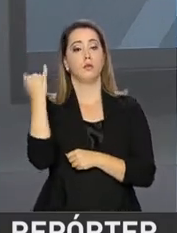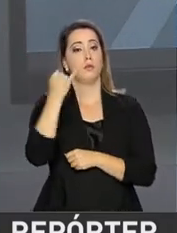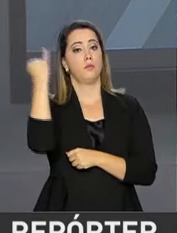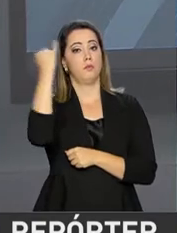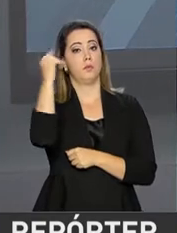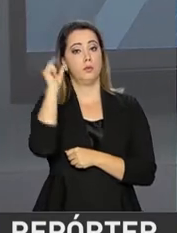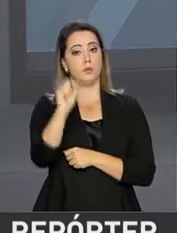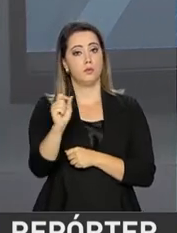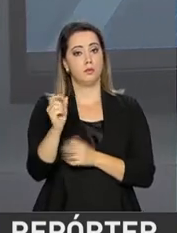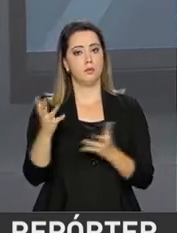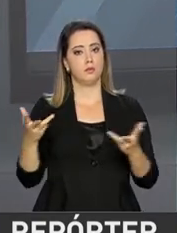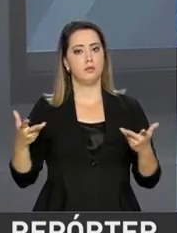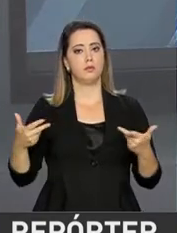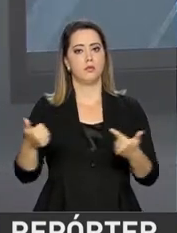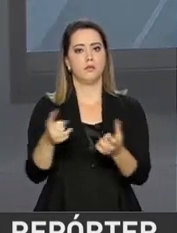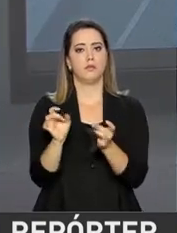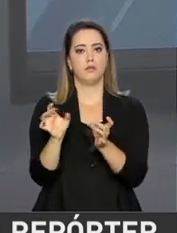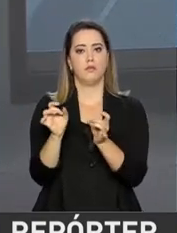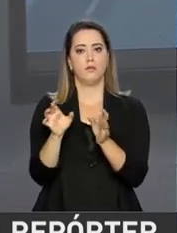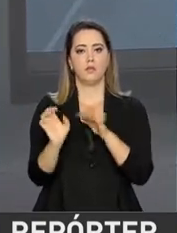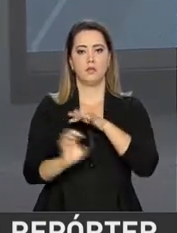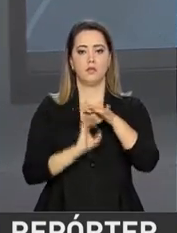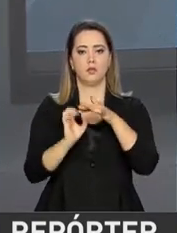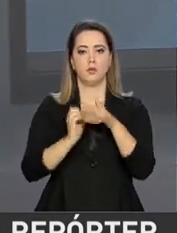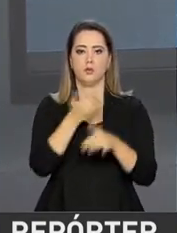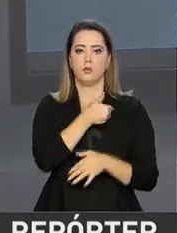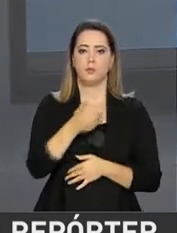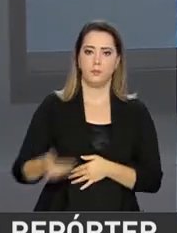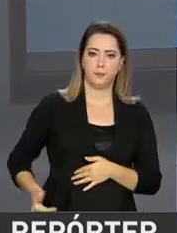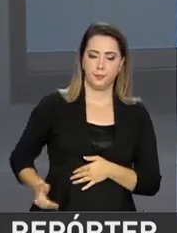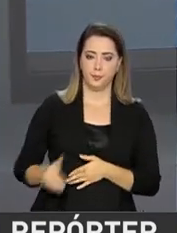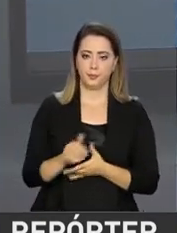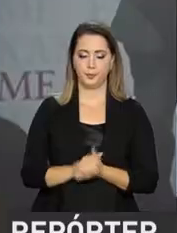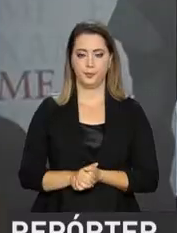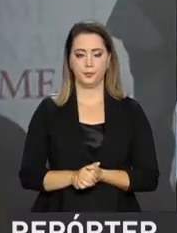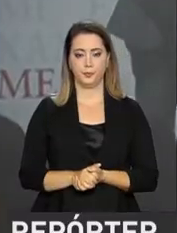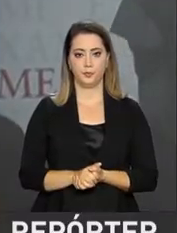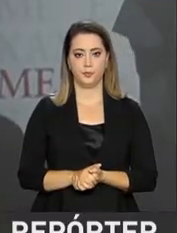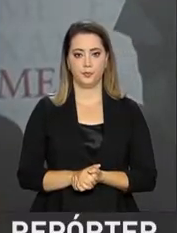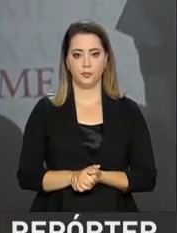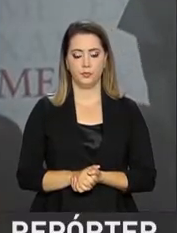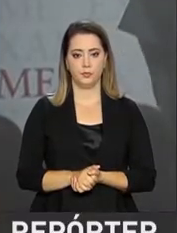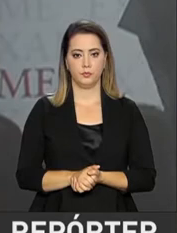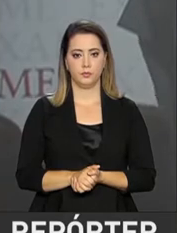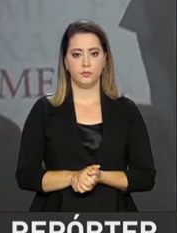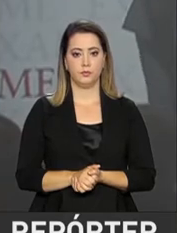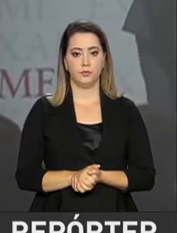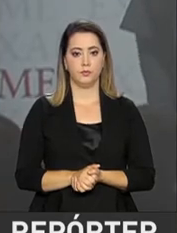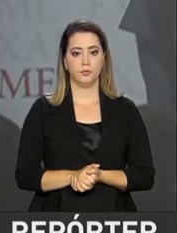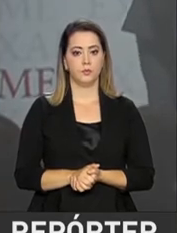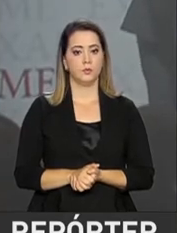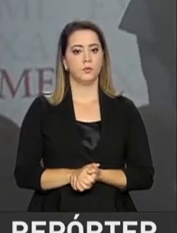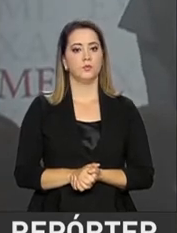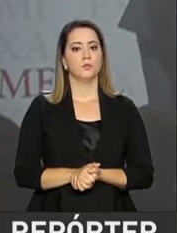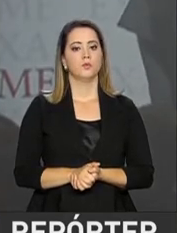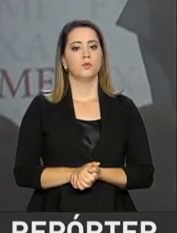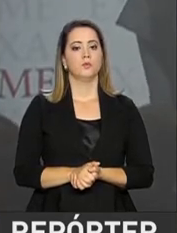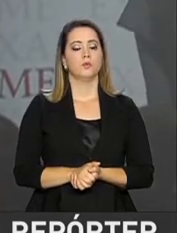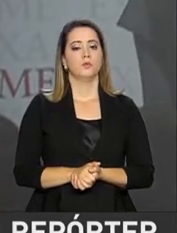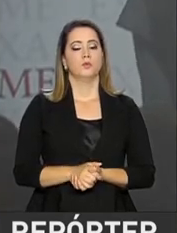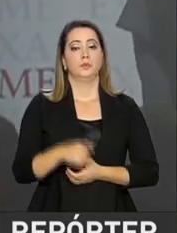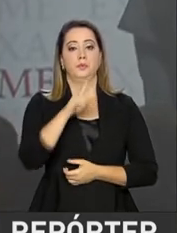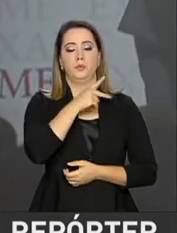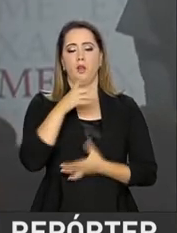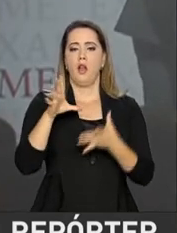de eficiência com as concessões de empresas públicas aliado do presidente michel temer e das propostas